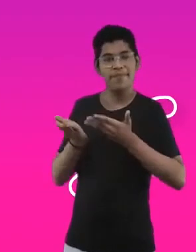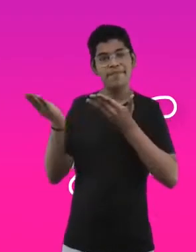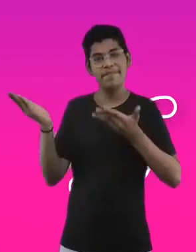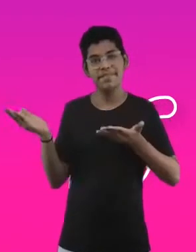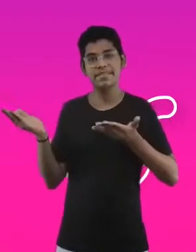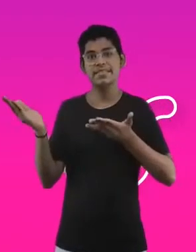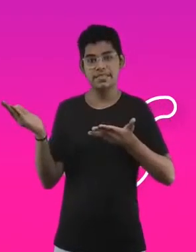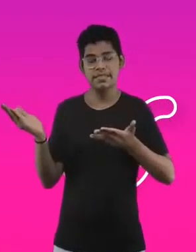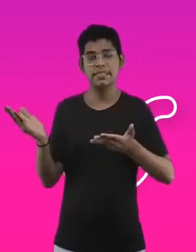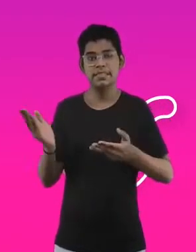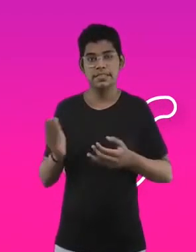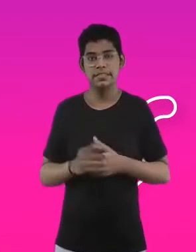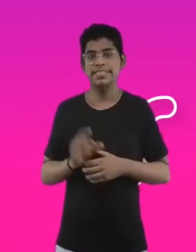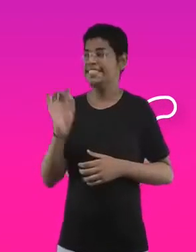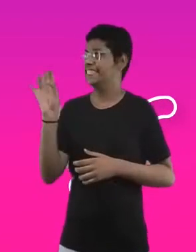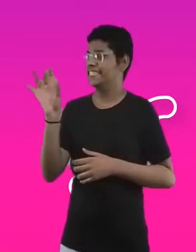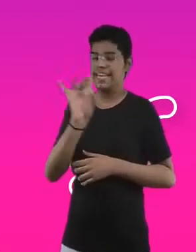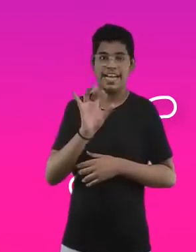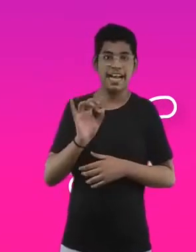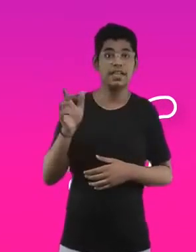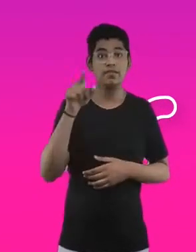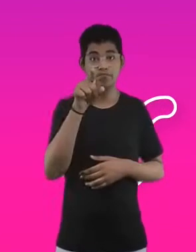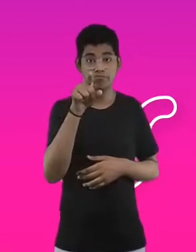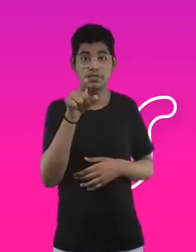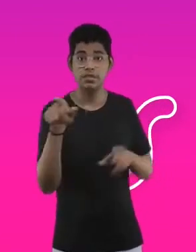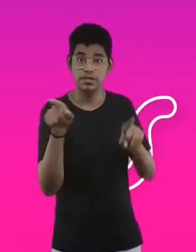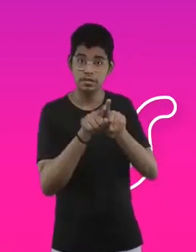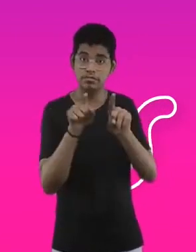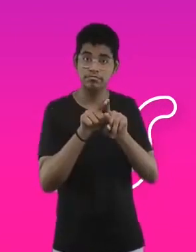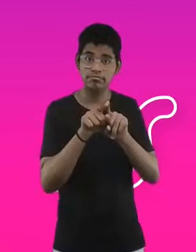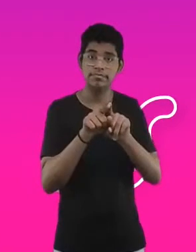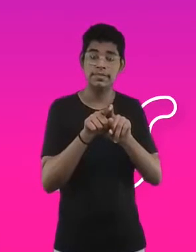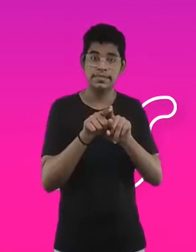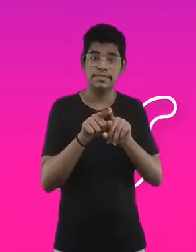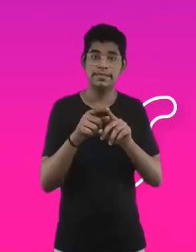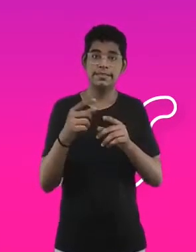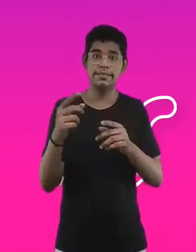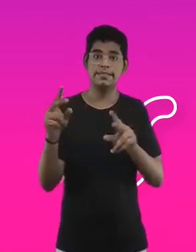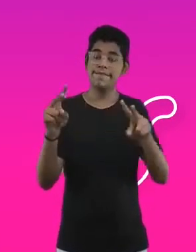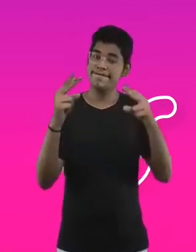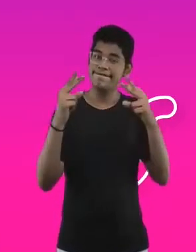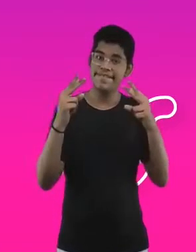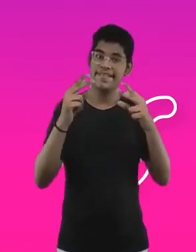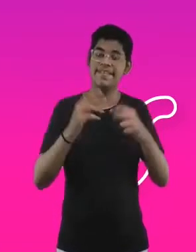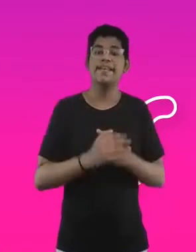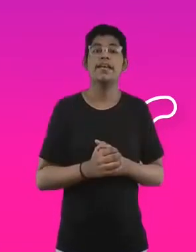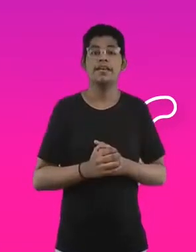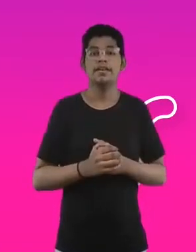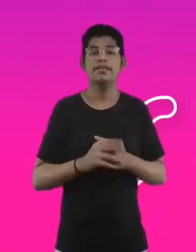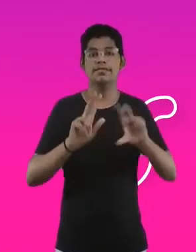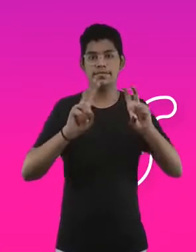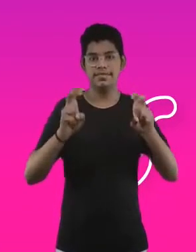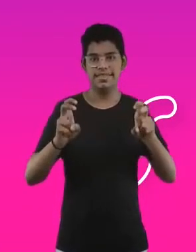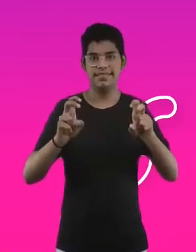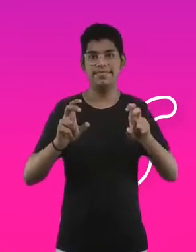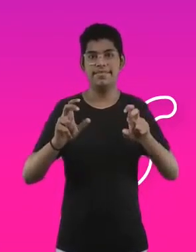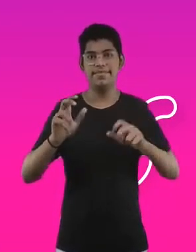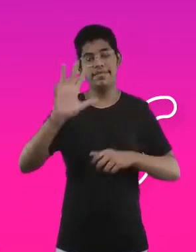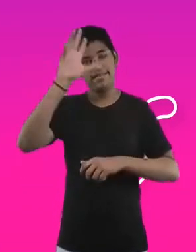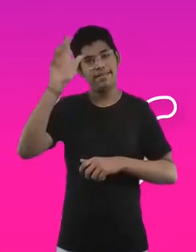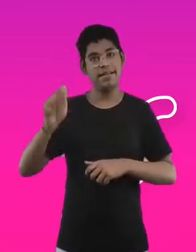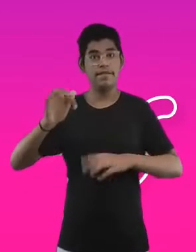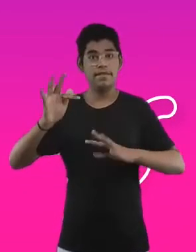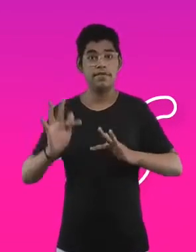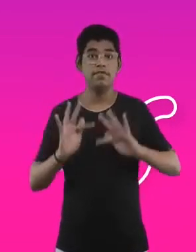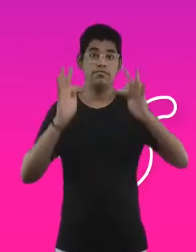está acompanhando essa conversa sobre afrofuturismo nessa tarde de sábado. O meu